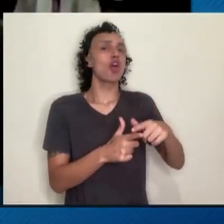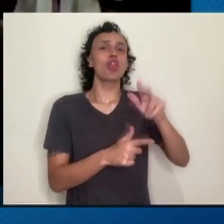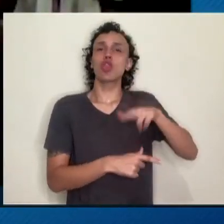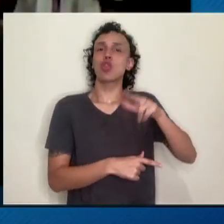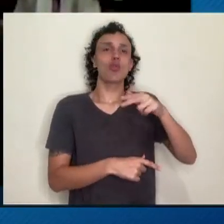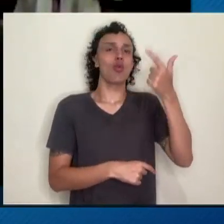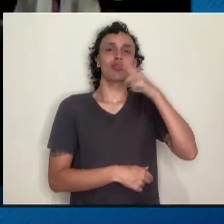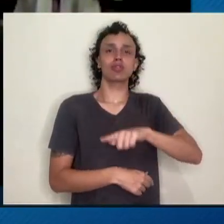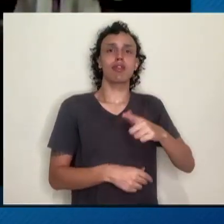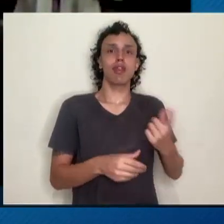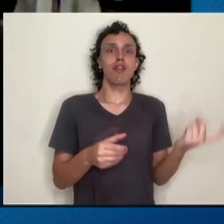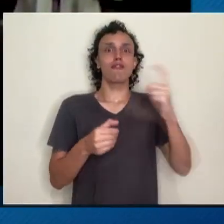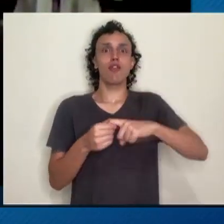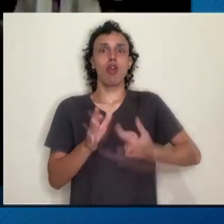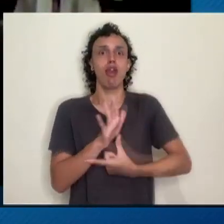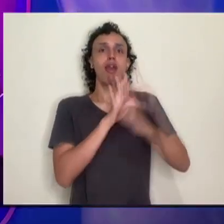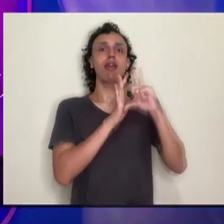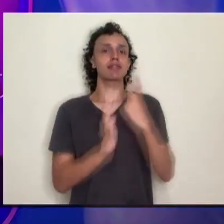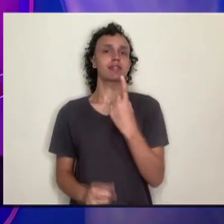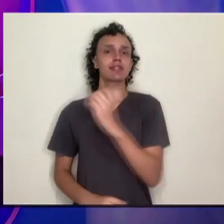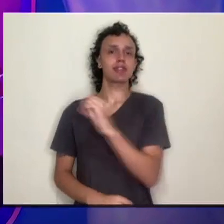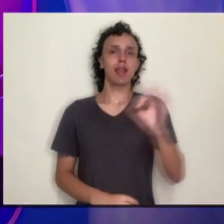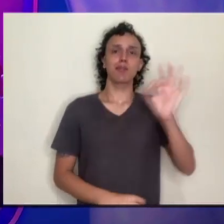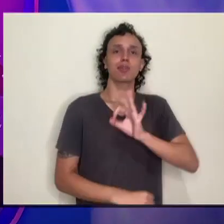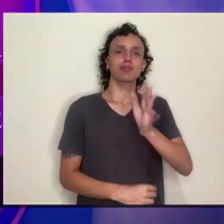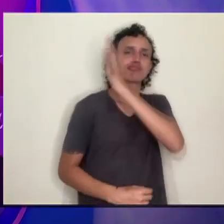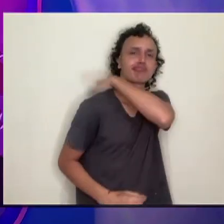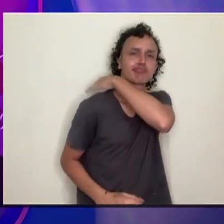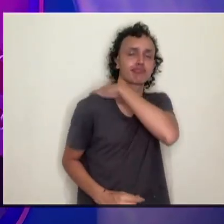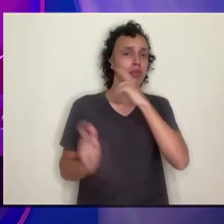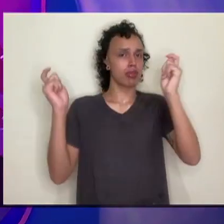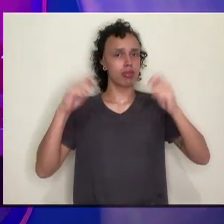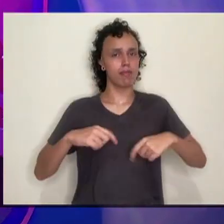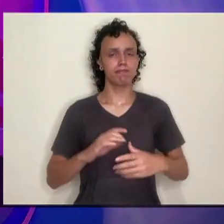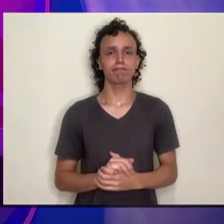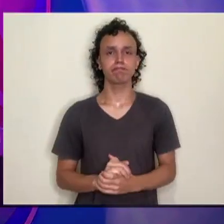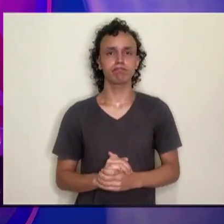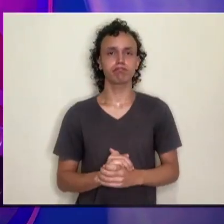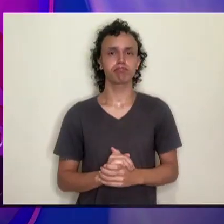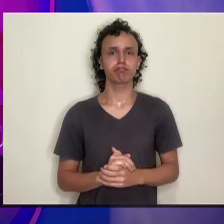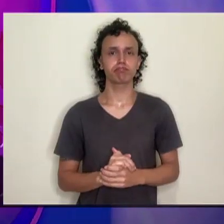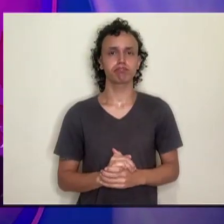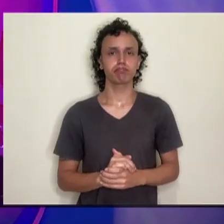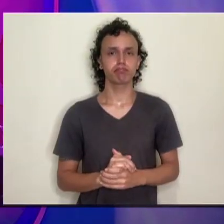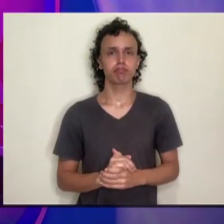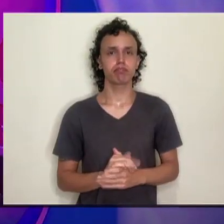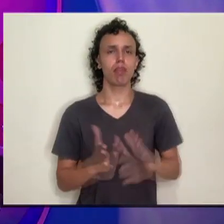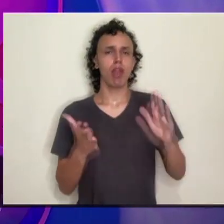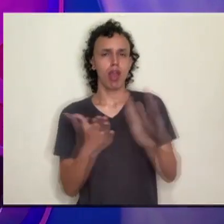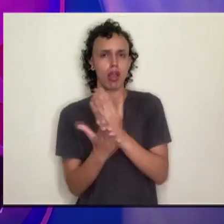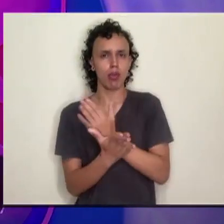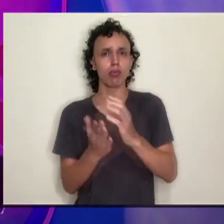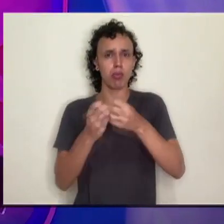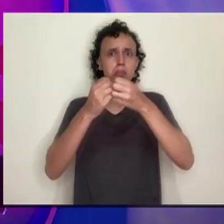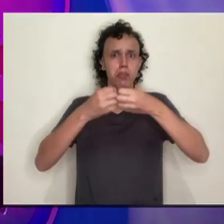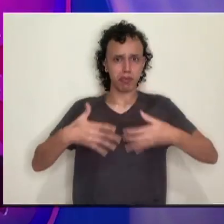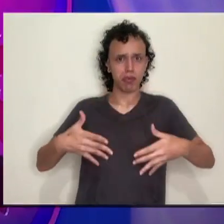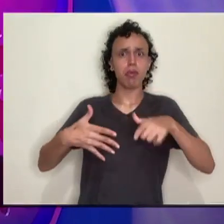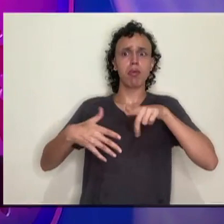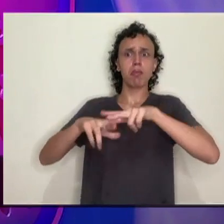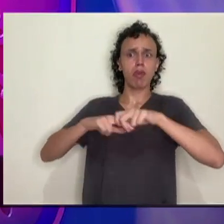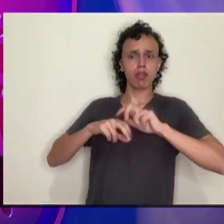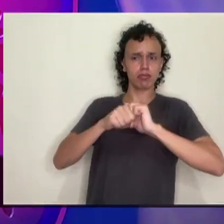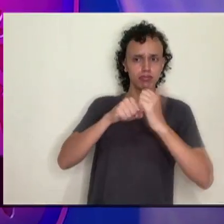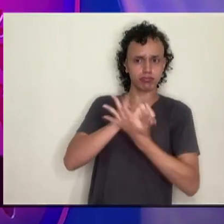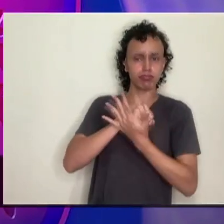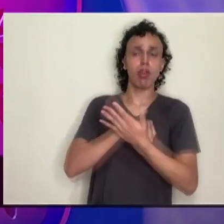de capacidade pulmonar de novo. Alguns danos causados pela Covid-19 no pulmão podem ser